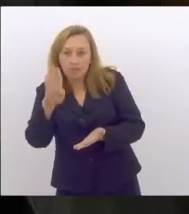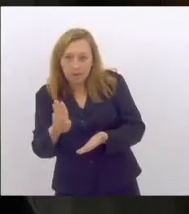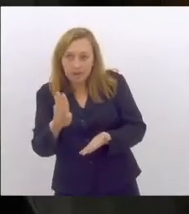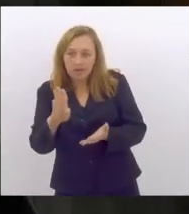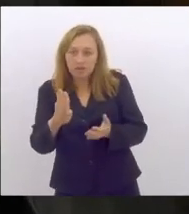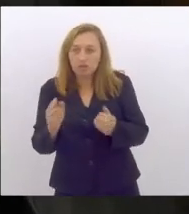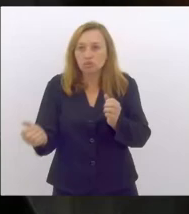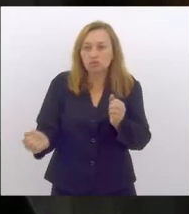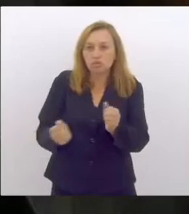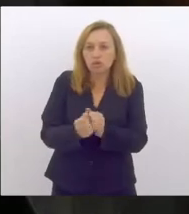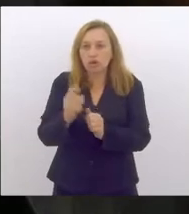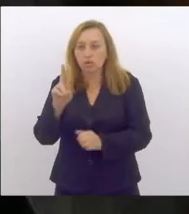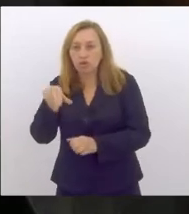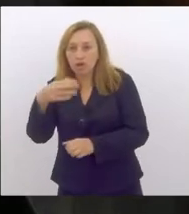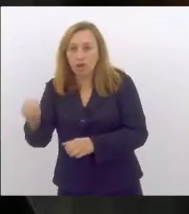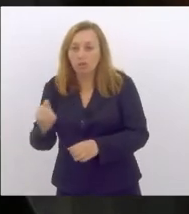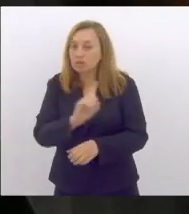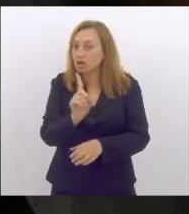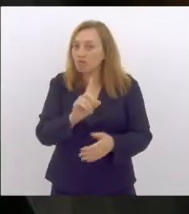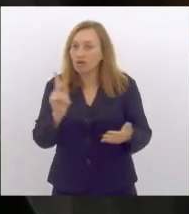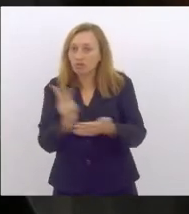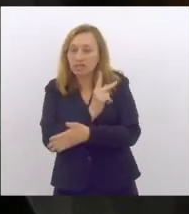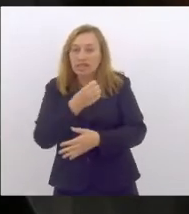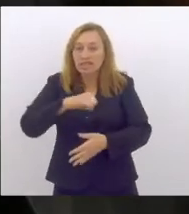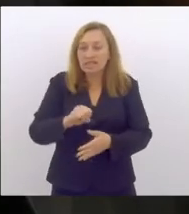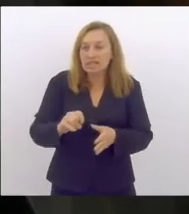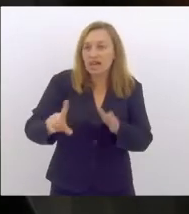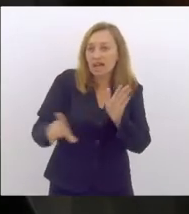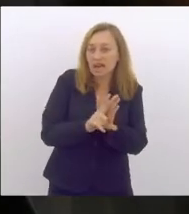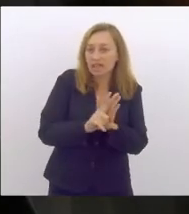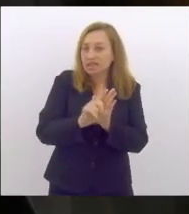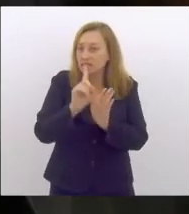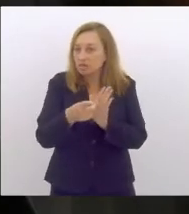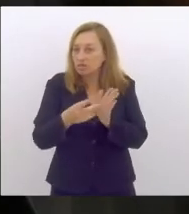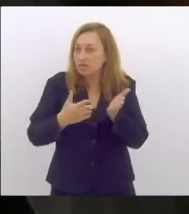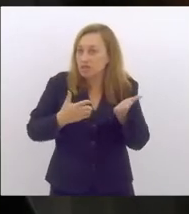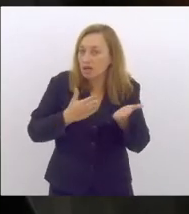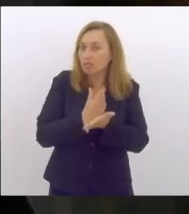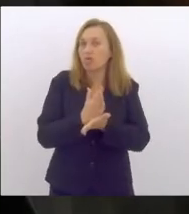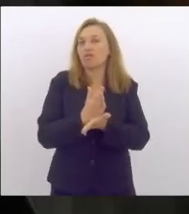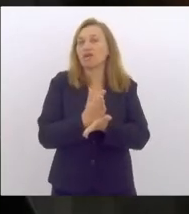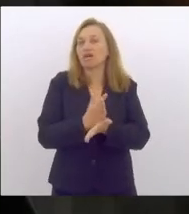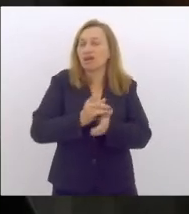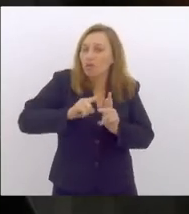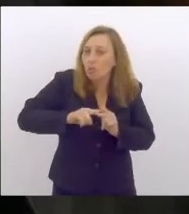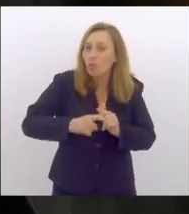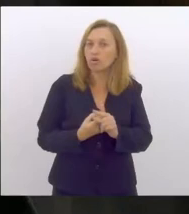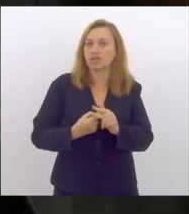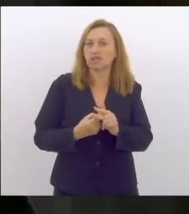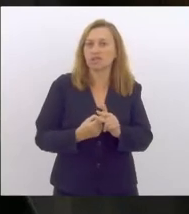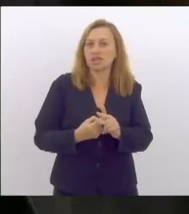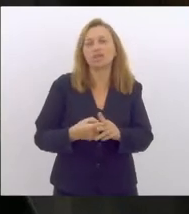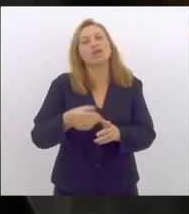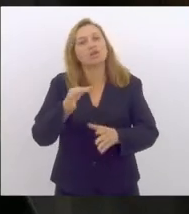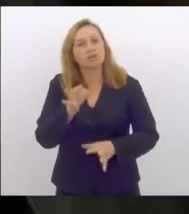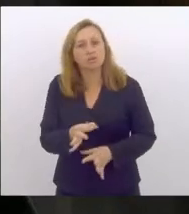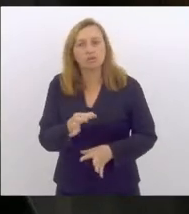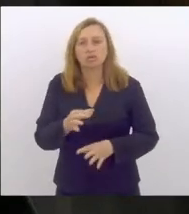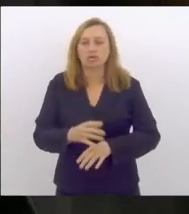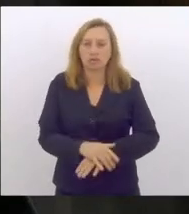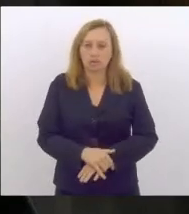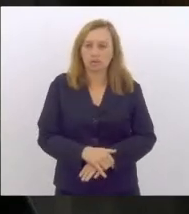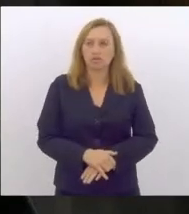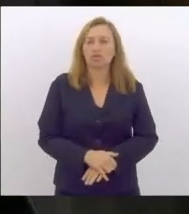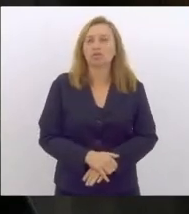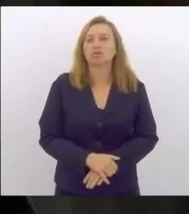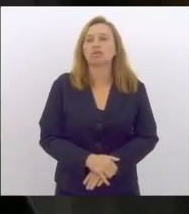acontecer sem que a lei estadual esteja em vigor sem que a legislação Estadual tenha regulamentado e disciplinado né O